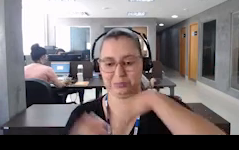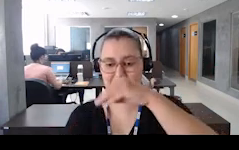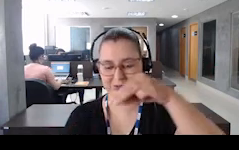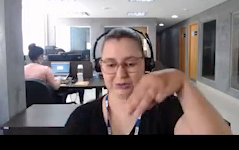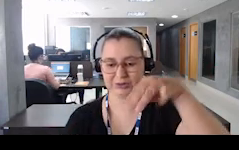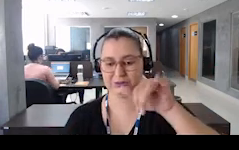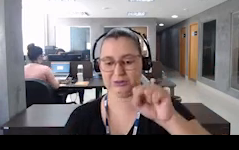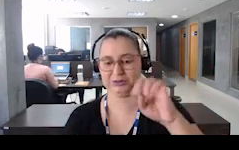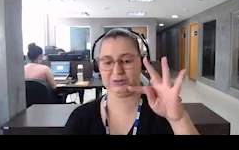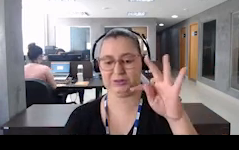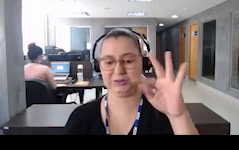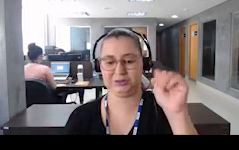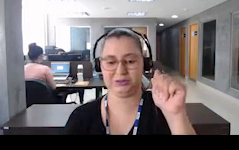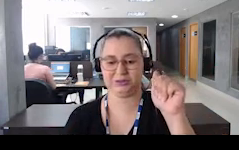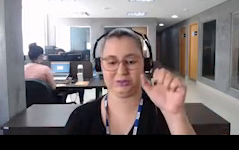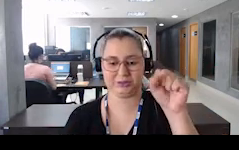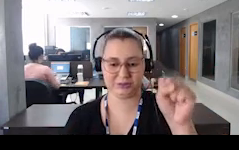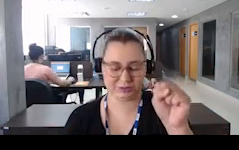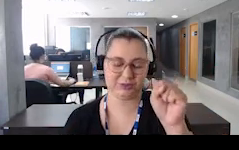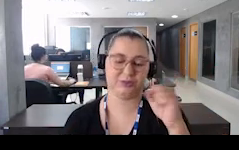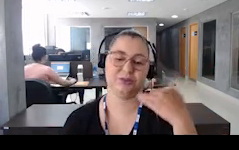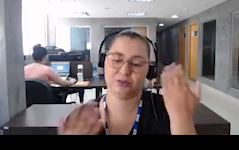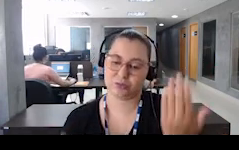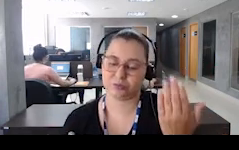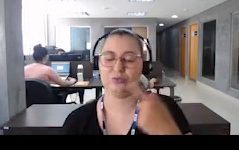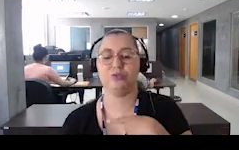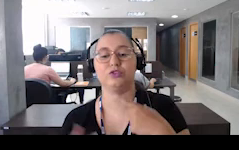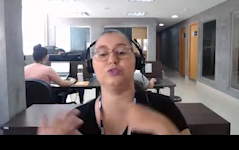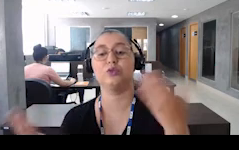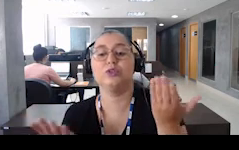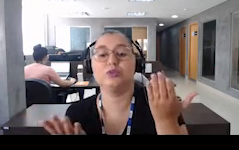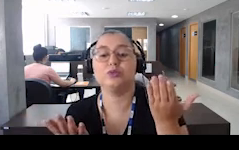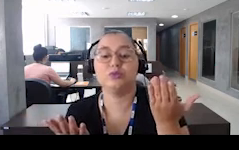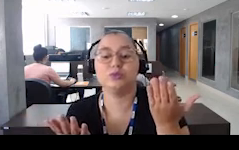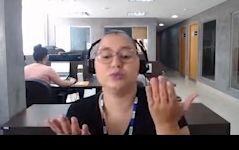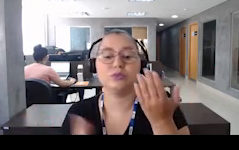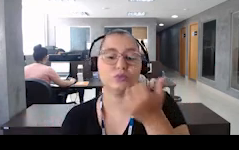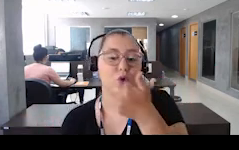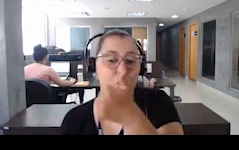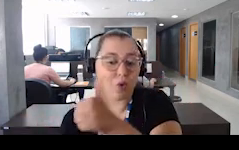lâmpadas mistas, foi de quantos ampere?